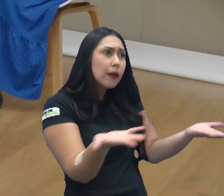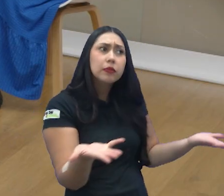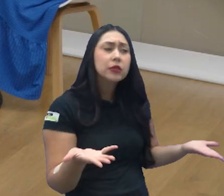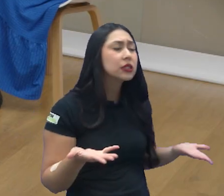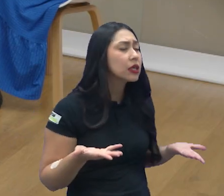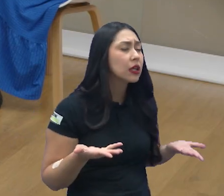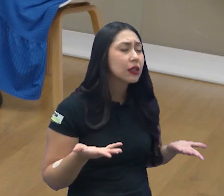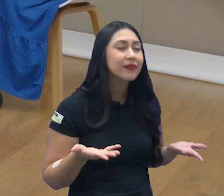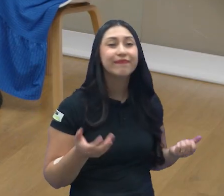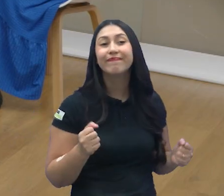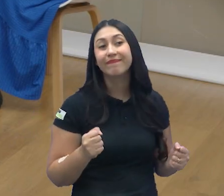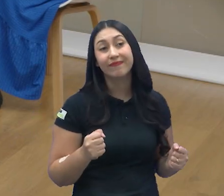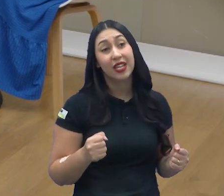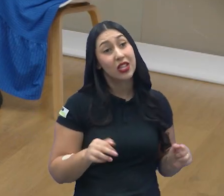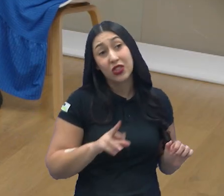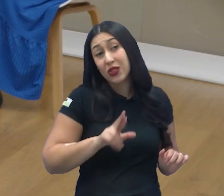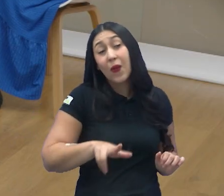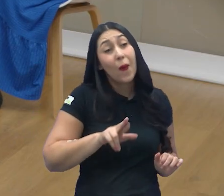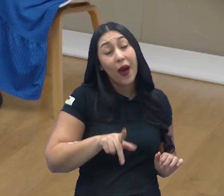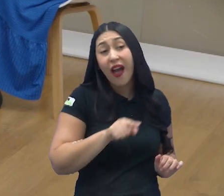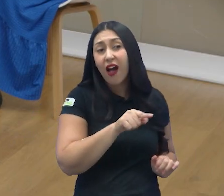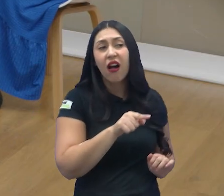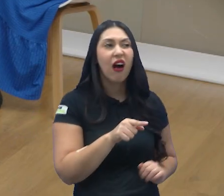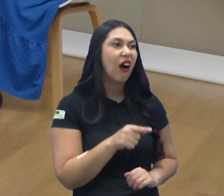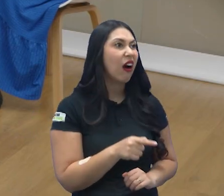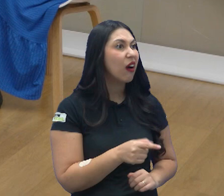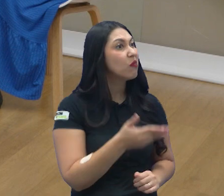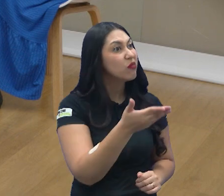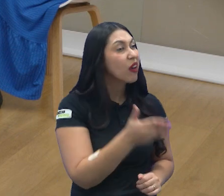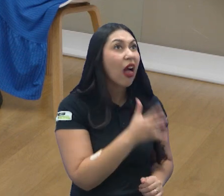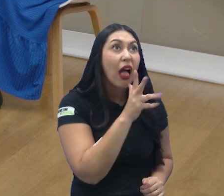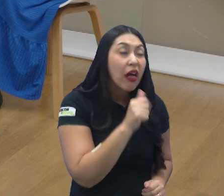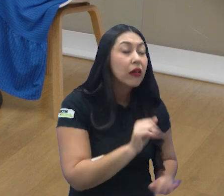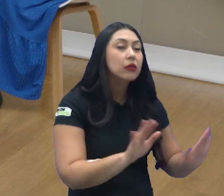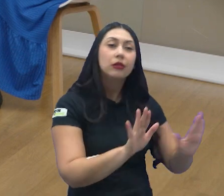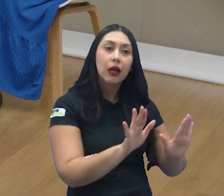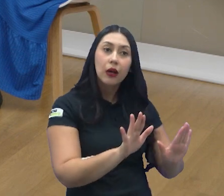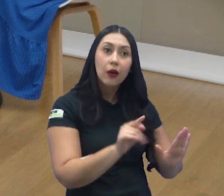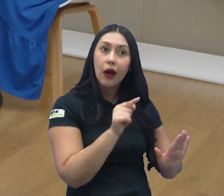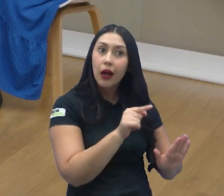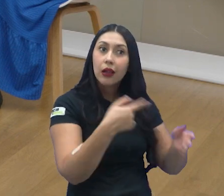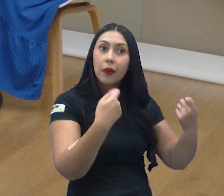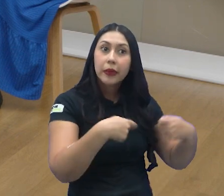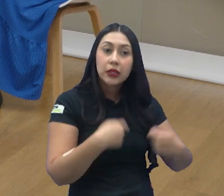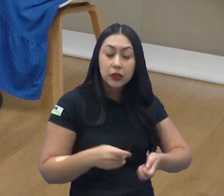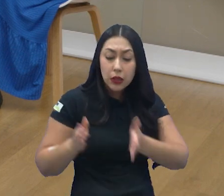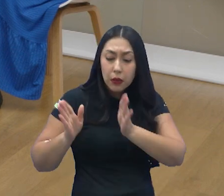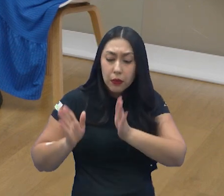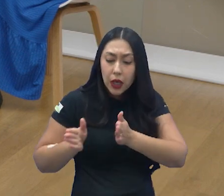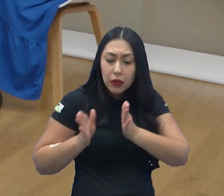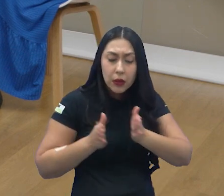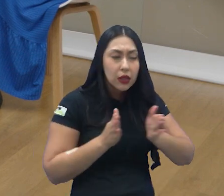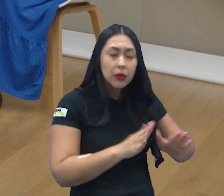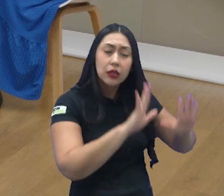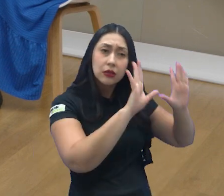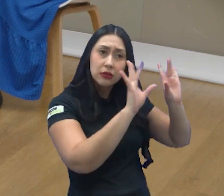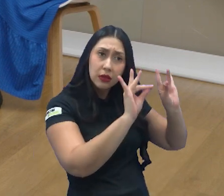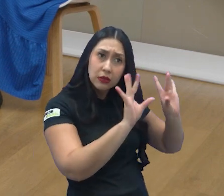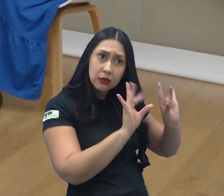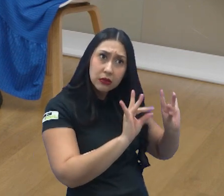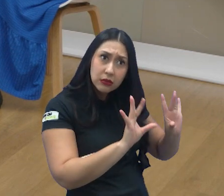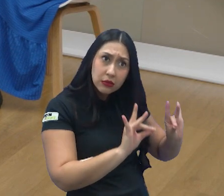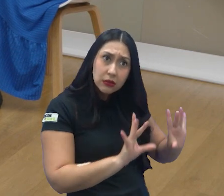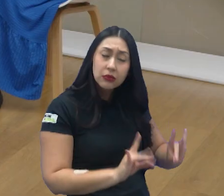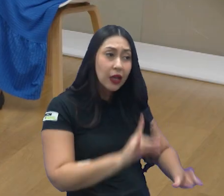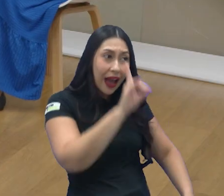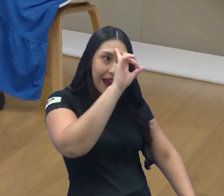Falando em casa. E não é que a pessoa é lenta, ela só quer enxergar direitinho ali que tá tudo certinho para ela de fato definir o que realmente